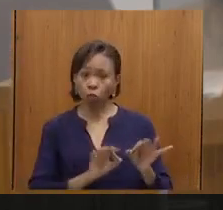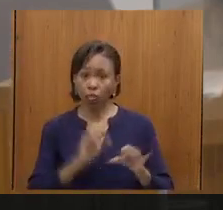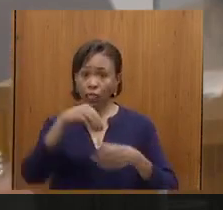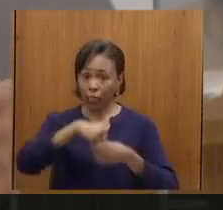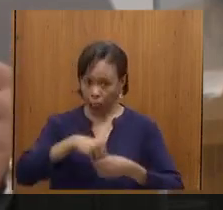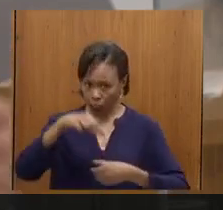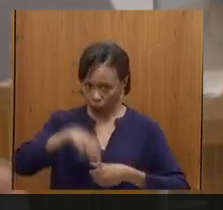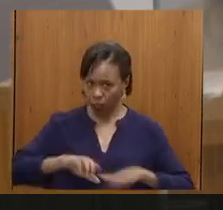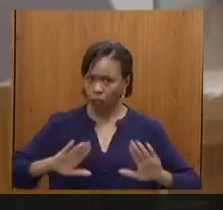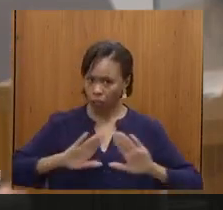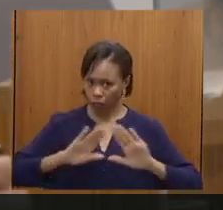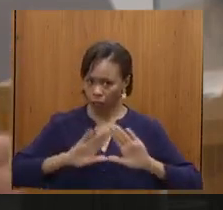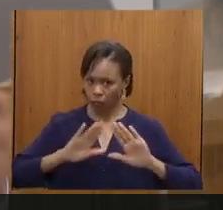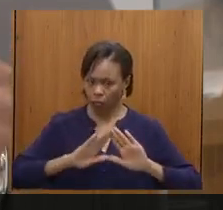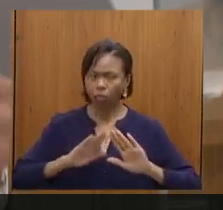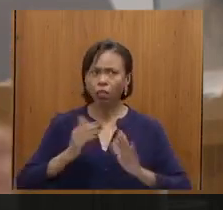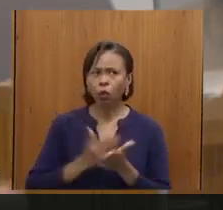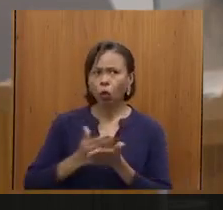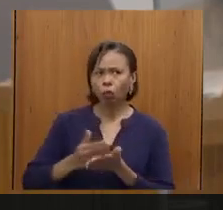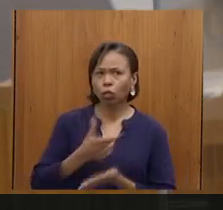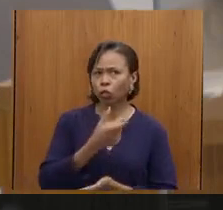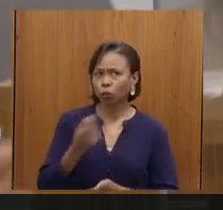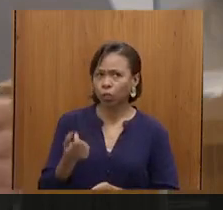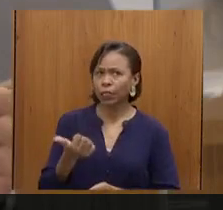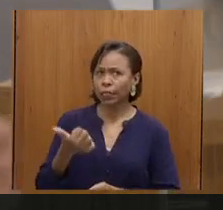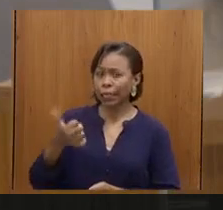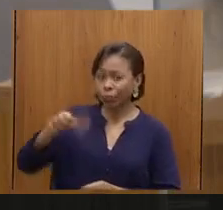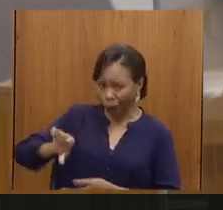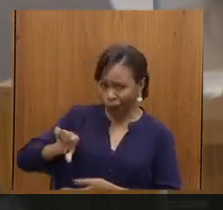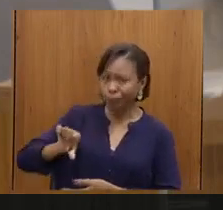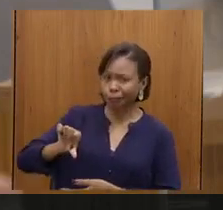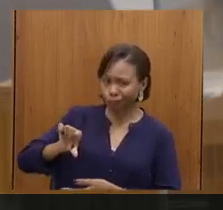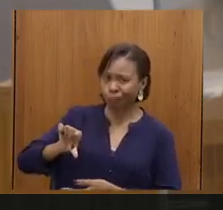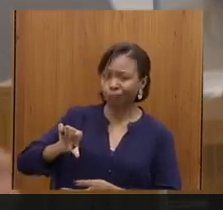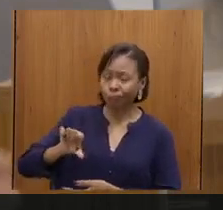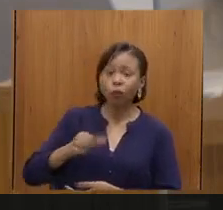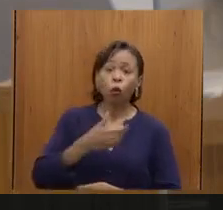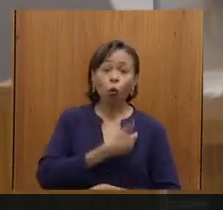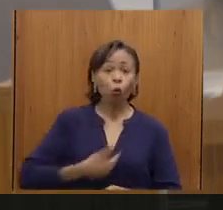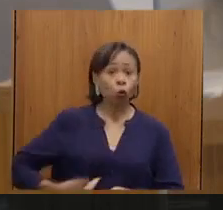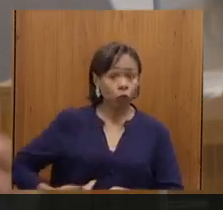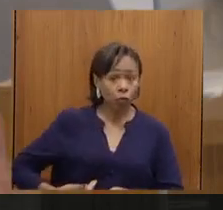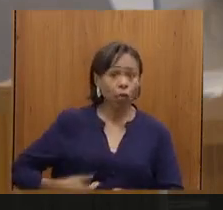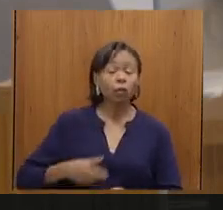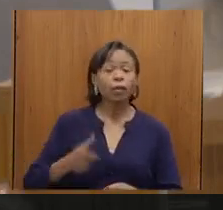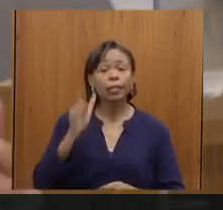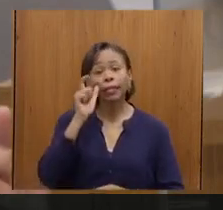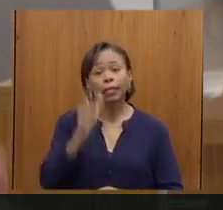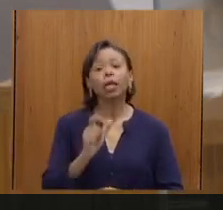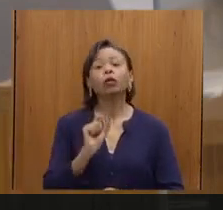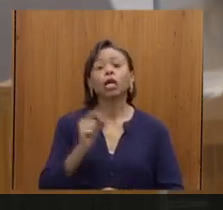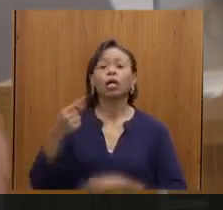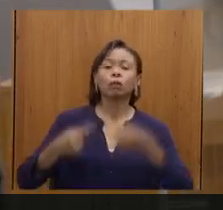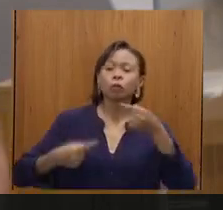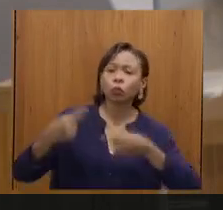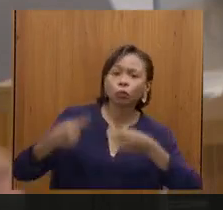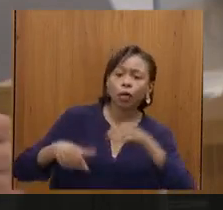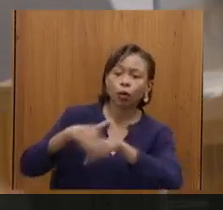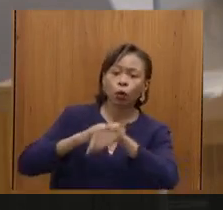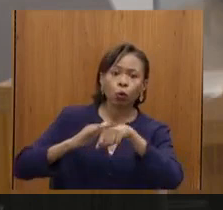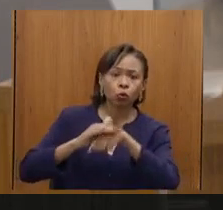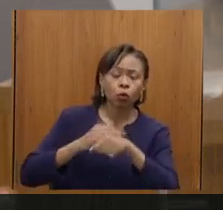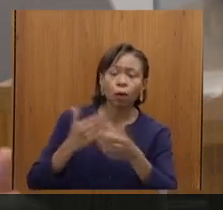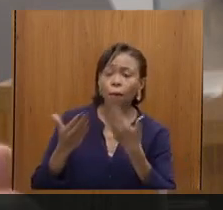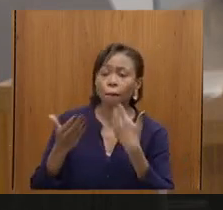Legislativa, na Assembleia Legislativa, desde o ano de 2019. O interesse do governo do Estado de Minas Gerais é discutir e construir, assim